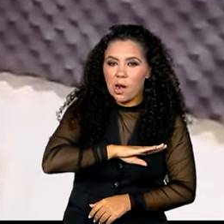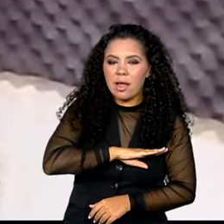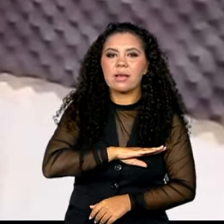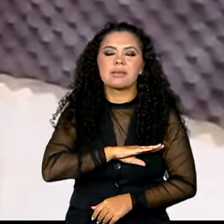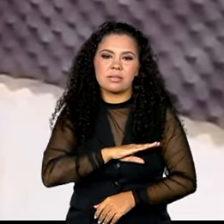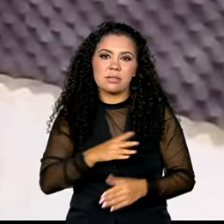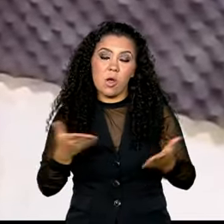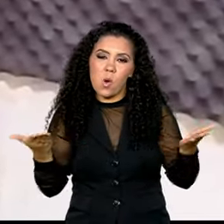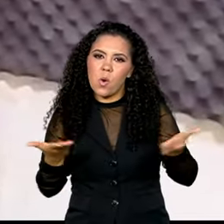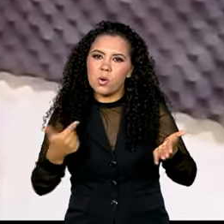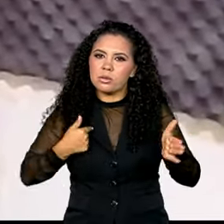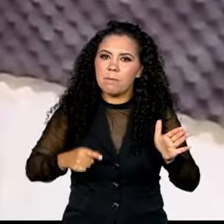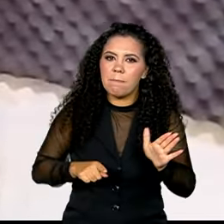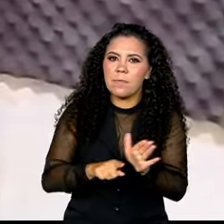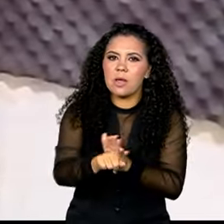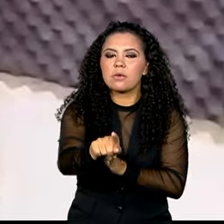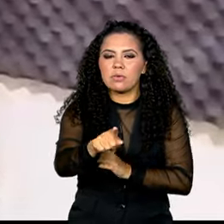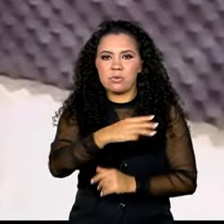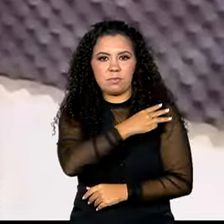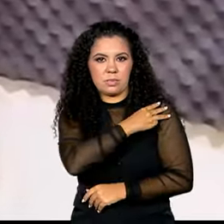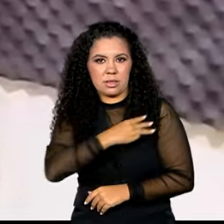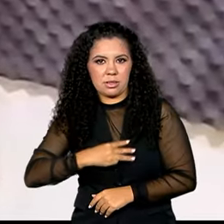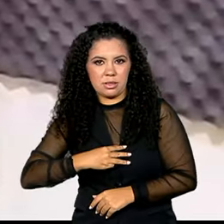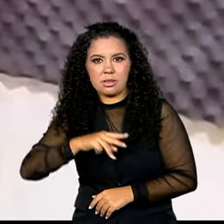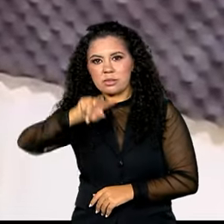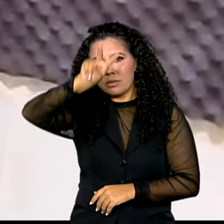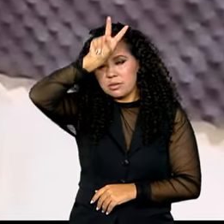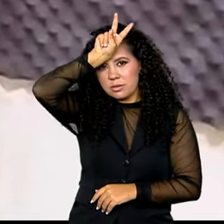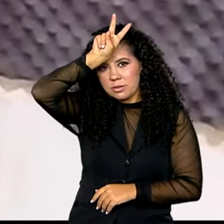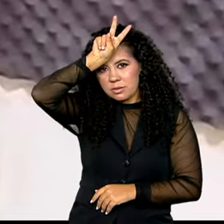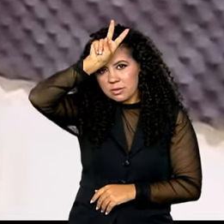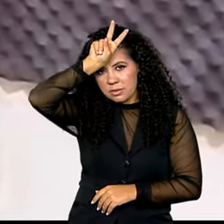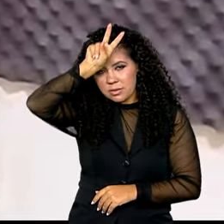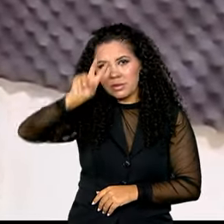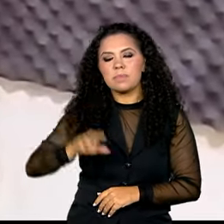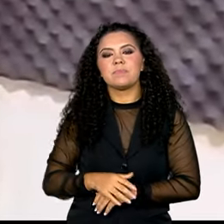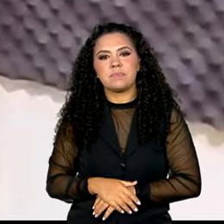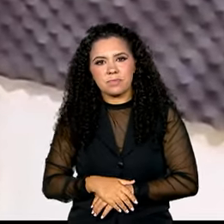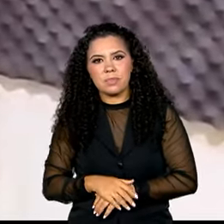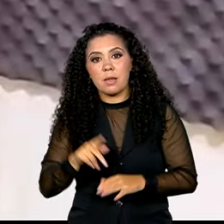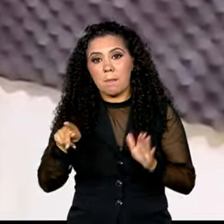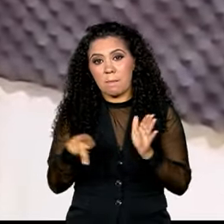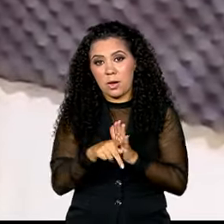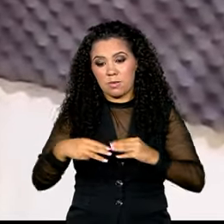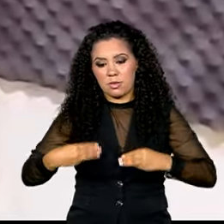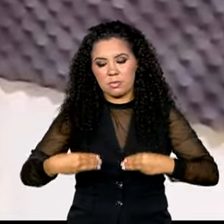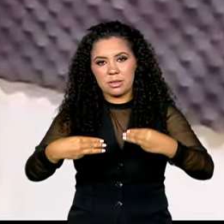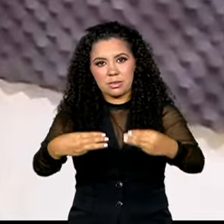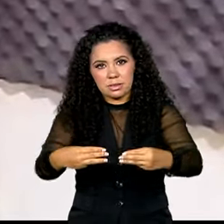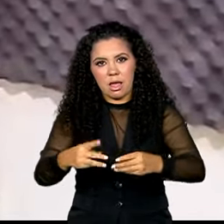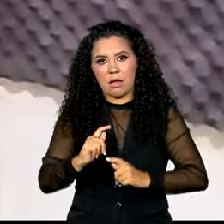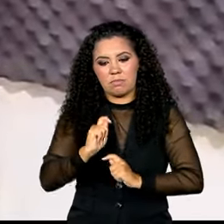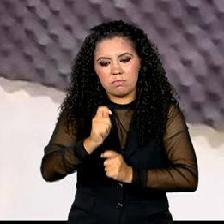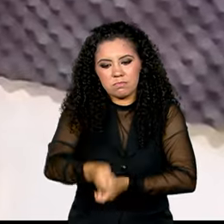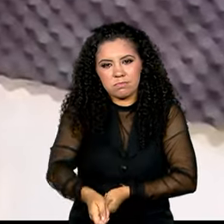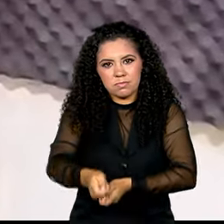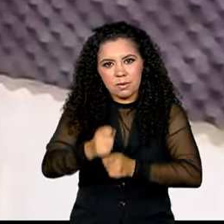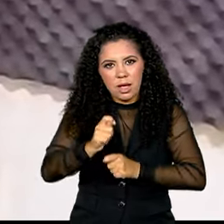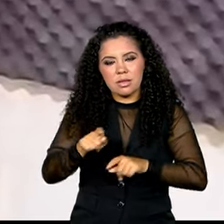Ministro, é para o ministro André de Paula, ministro de Agricultura e Pesca. No tema de hoje,